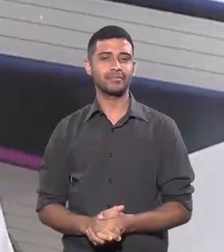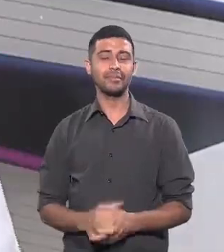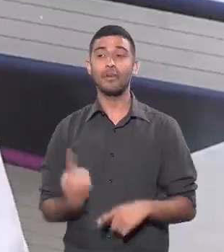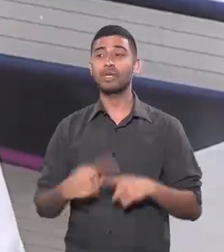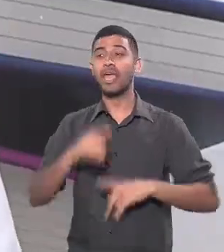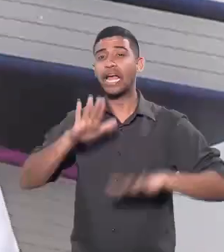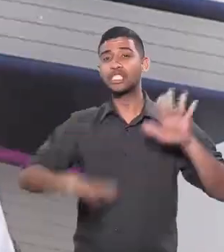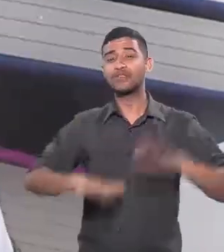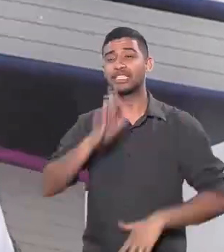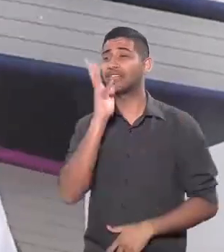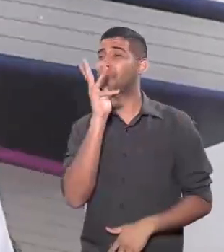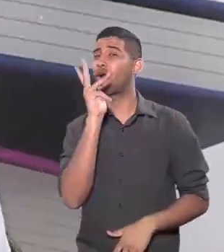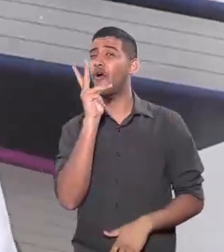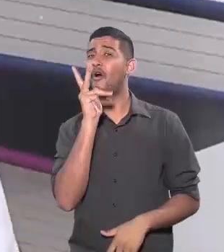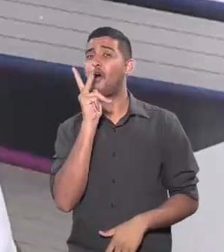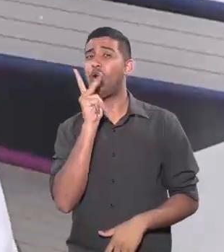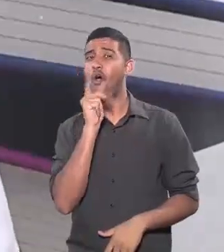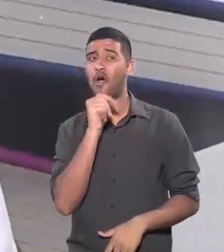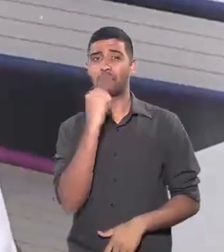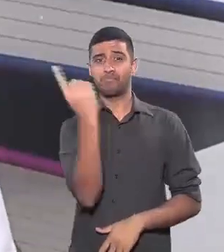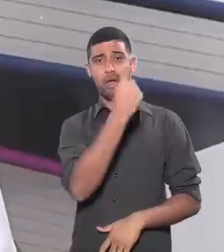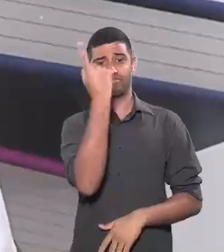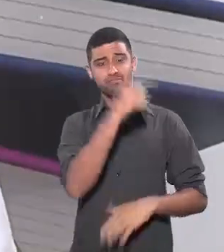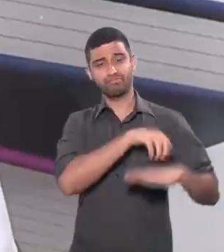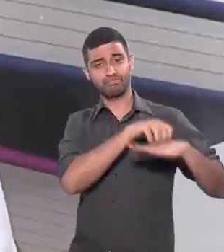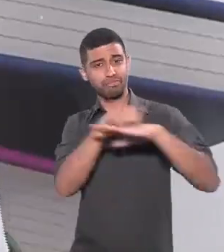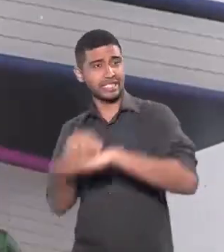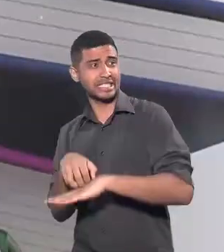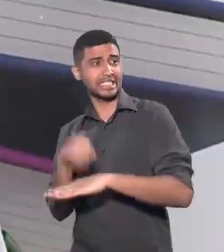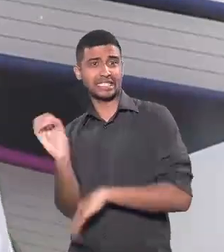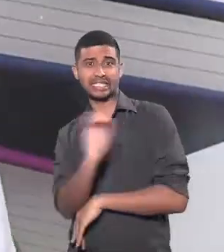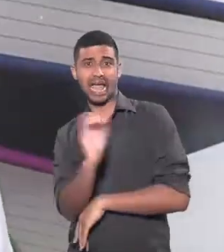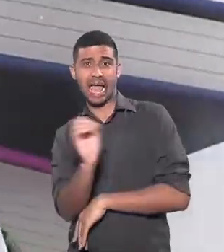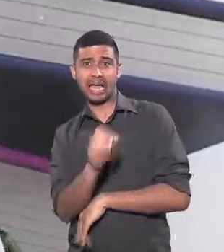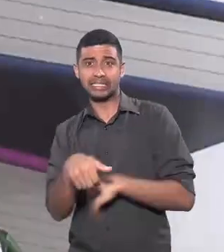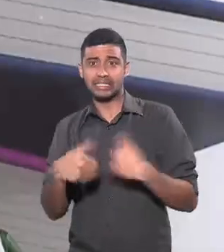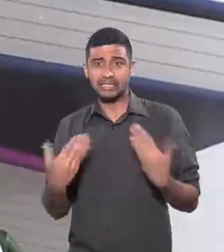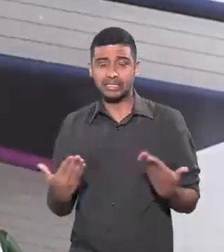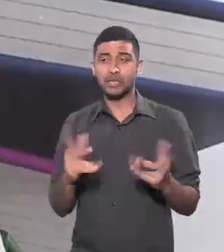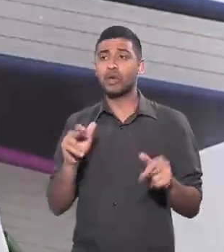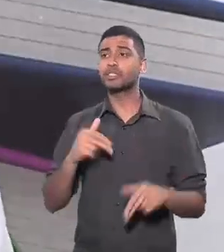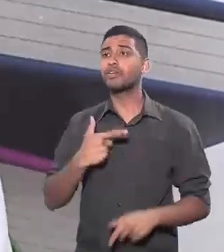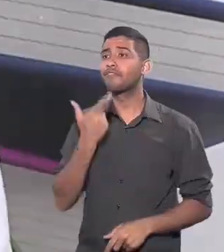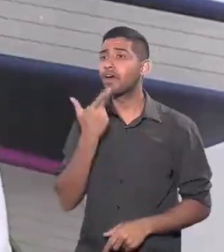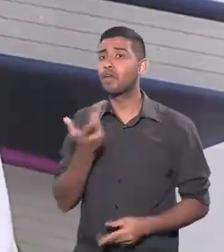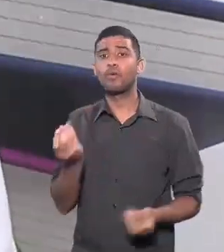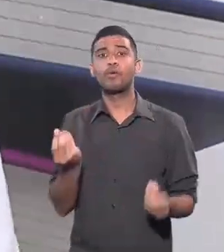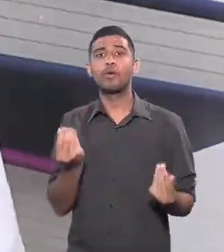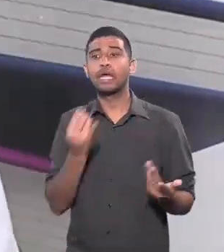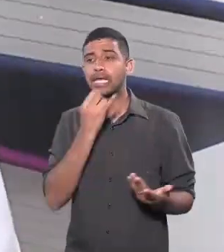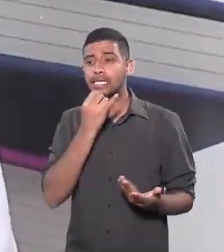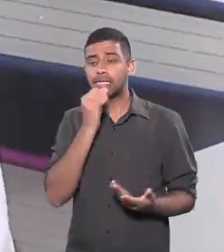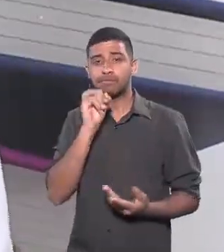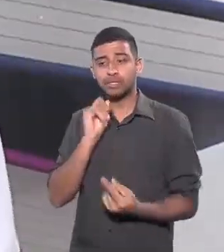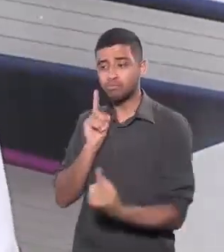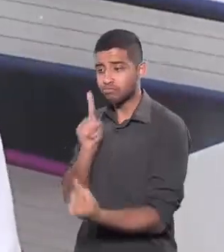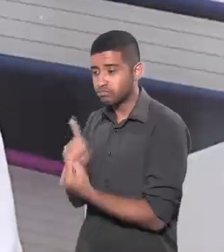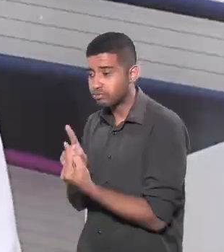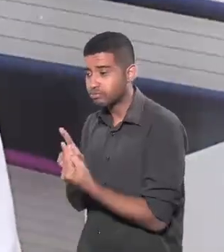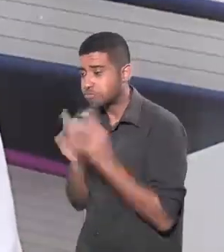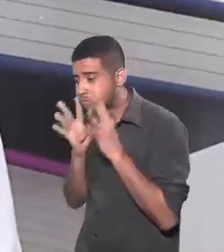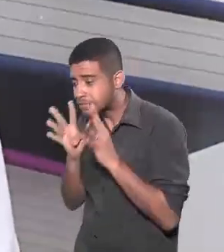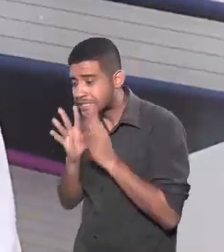Você já tem a demora do socorro especializado, dependendo do local que você tiver. Se você não tiver uma resposta, como você mesmo mencionou, não tiver uma resposta, uma